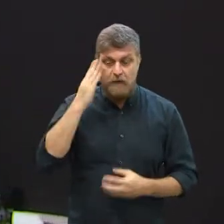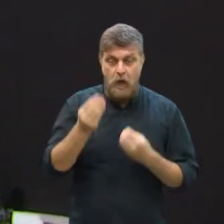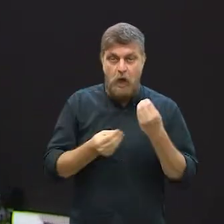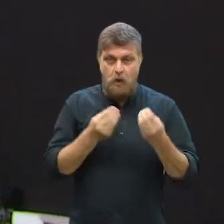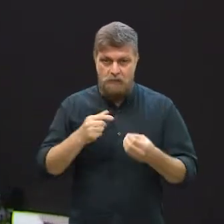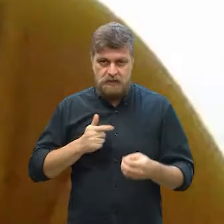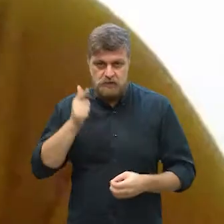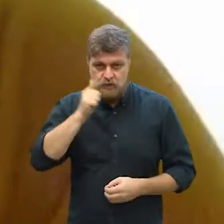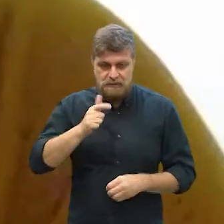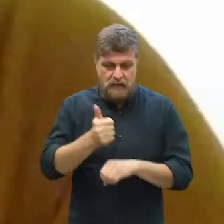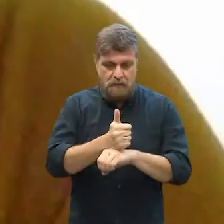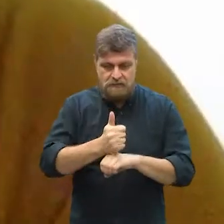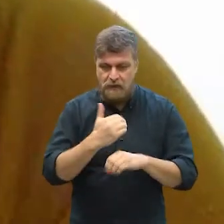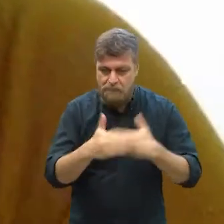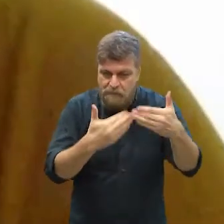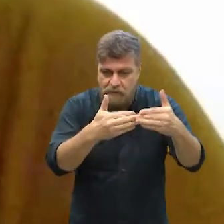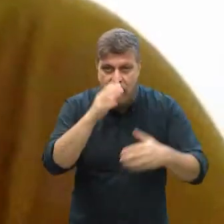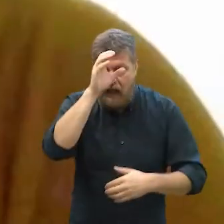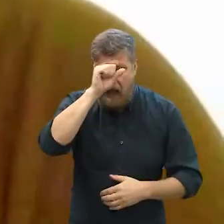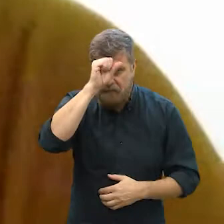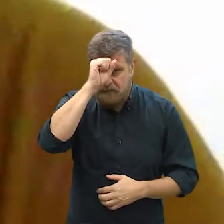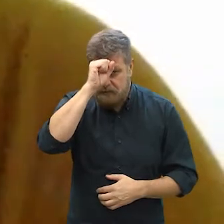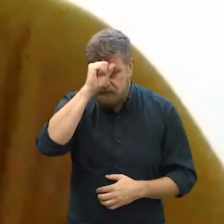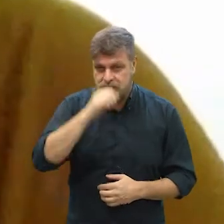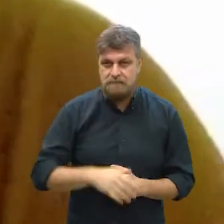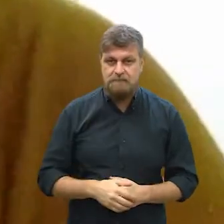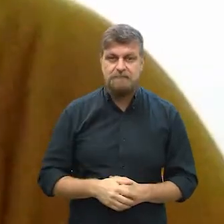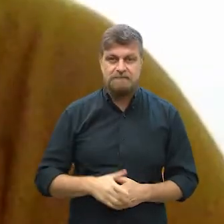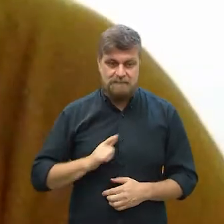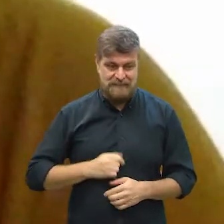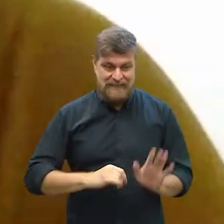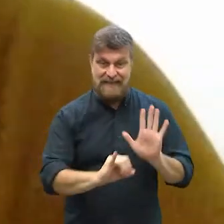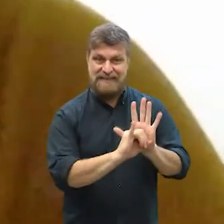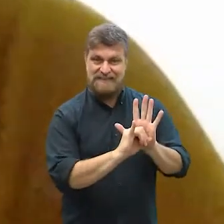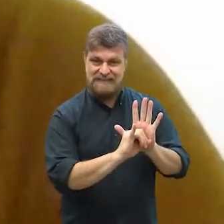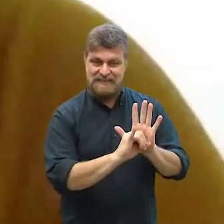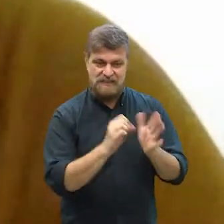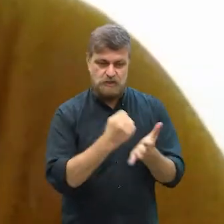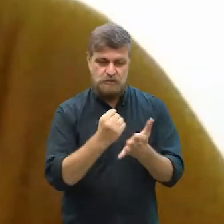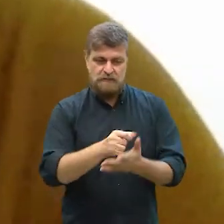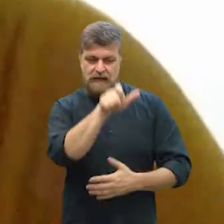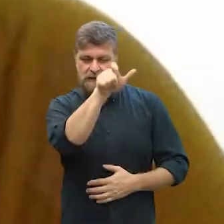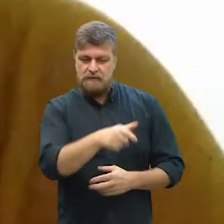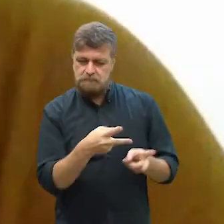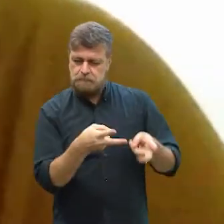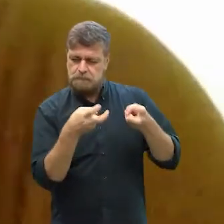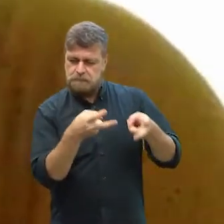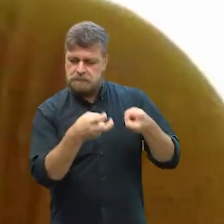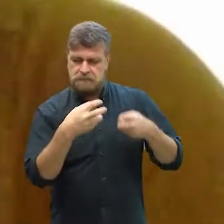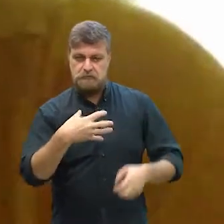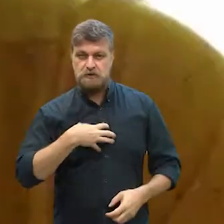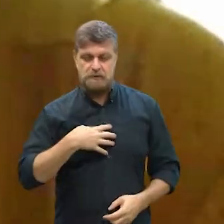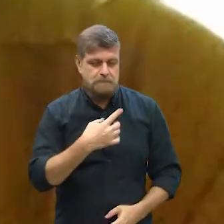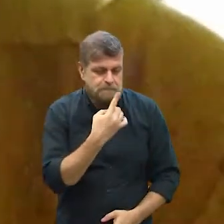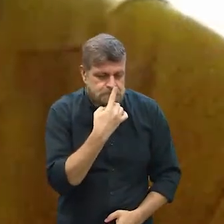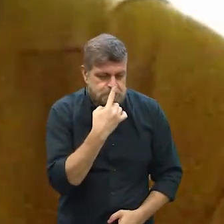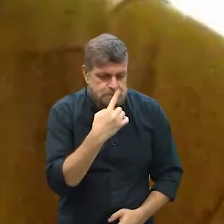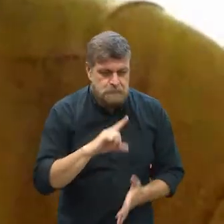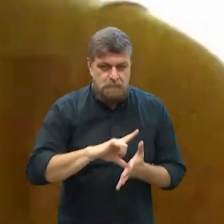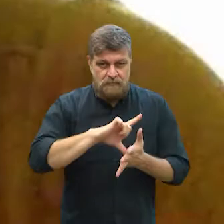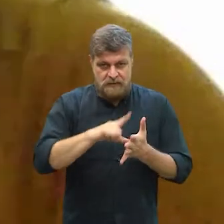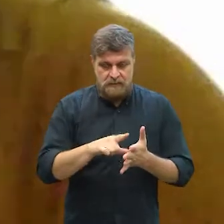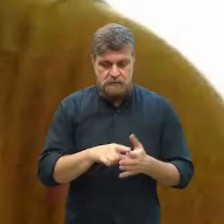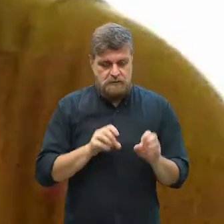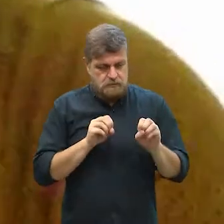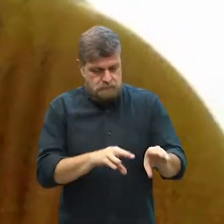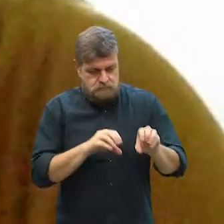consegue educar. Mas eu acho que a personalidade é uma coisa que a gente não educa. Então, a gente contrata muito mais pela personalidade, e depois que a gente precisa passar, a